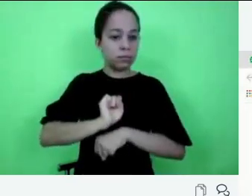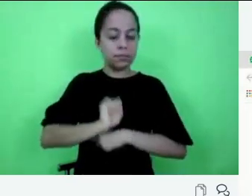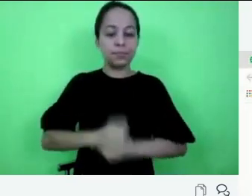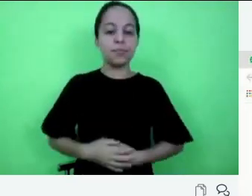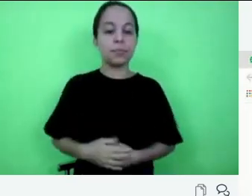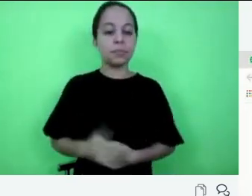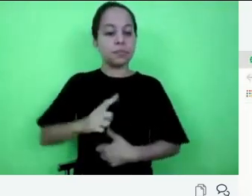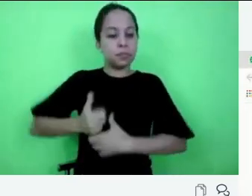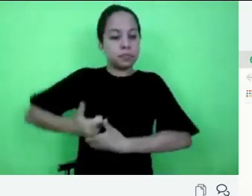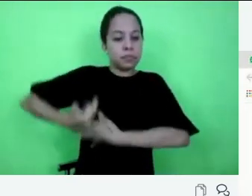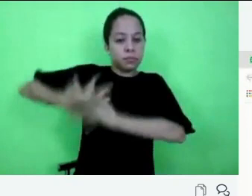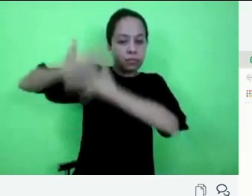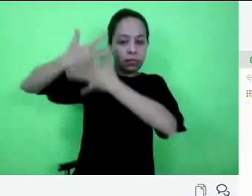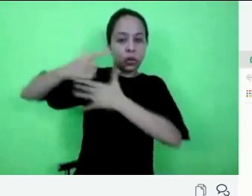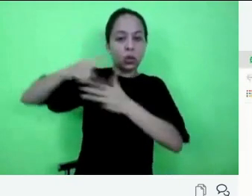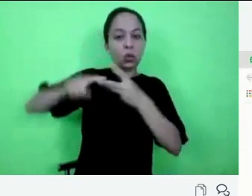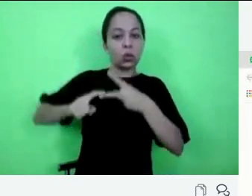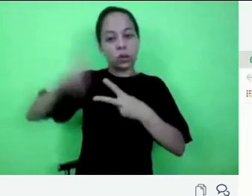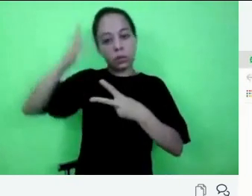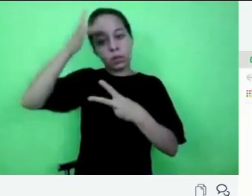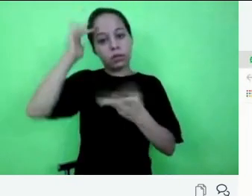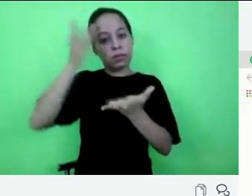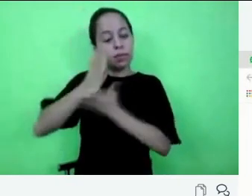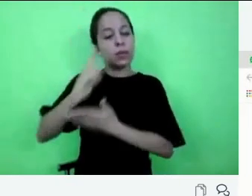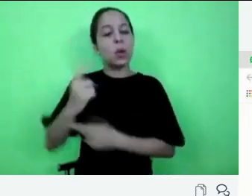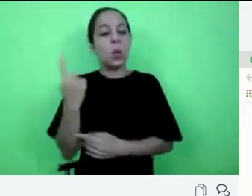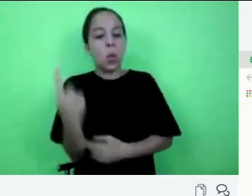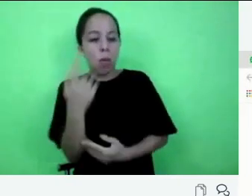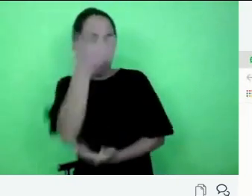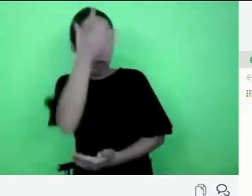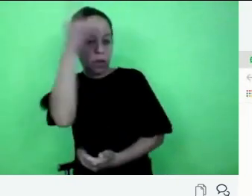Os dois classificados e na sequência o suplente.